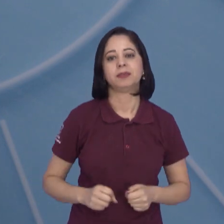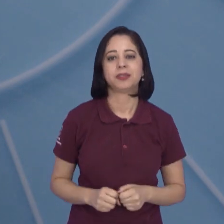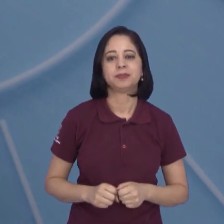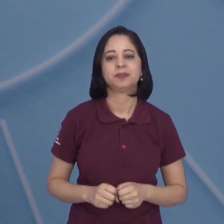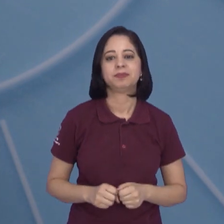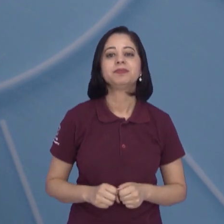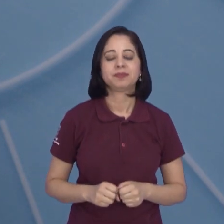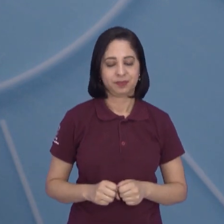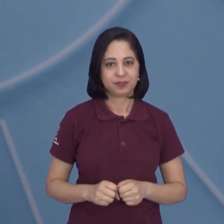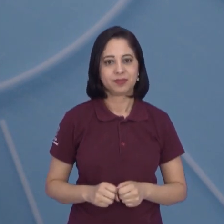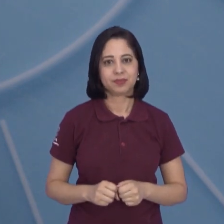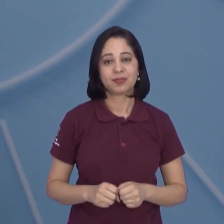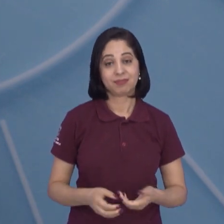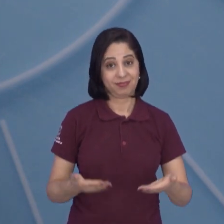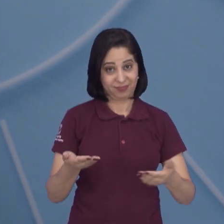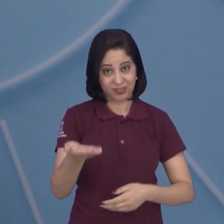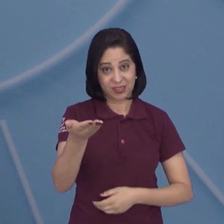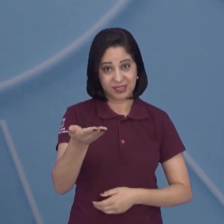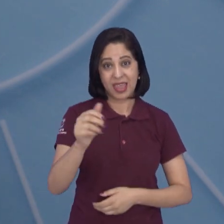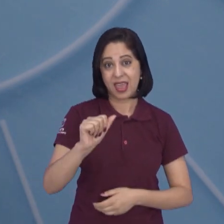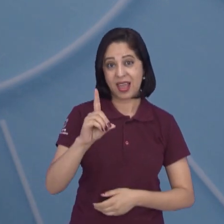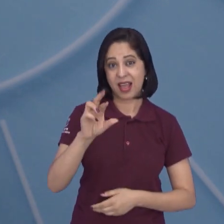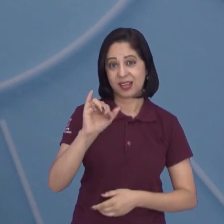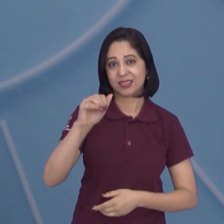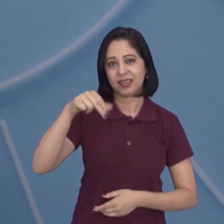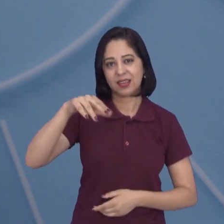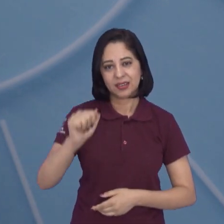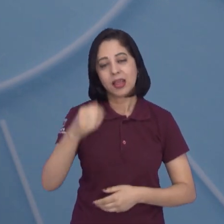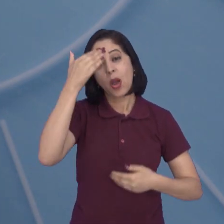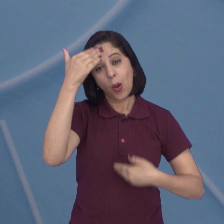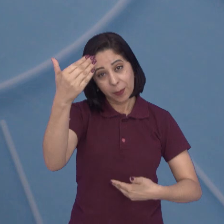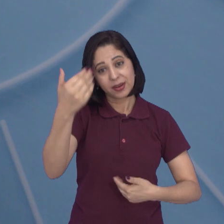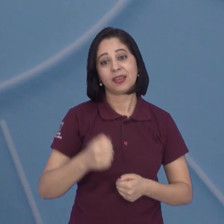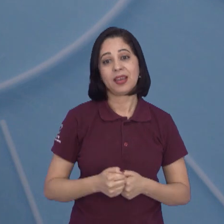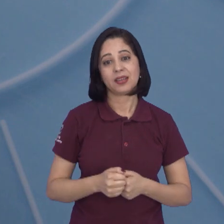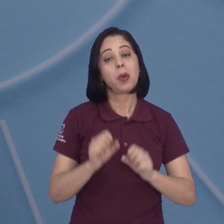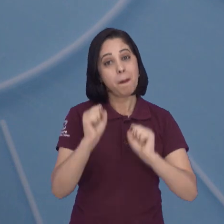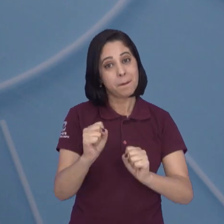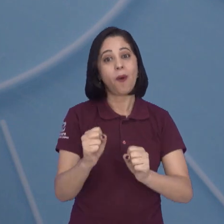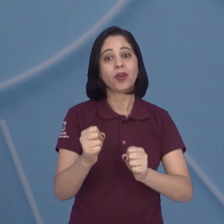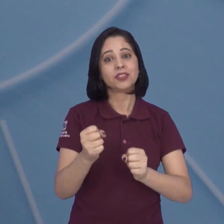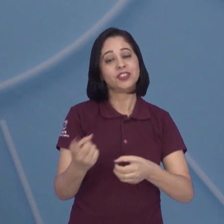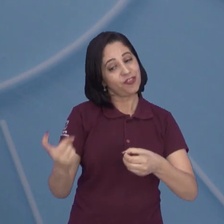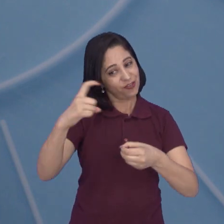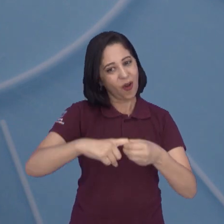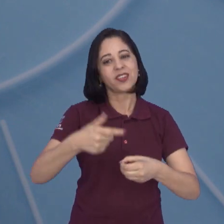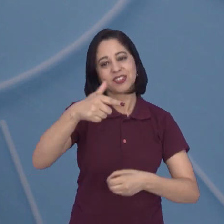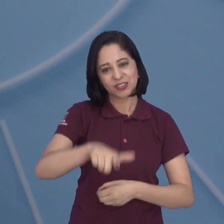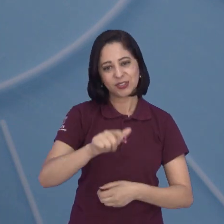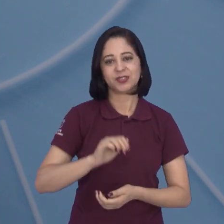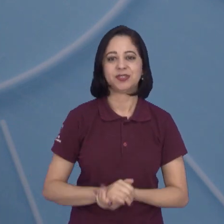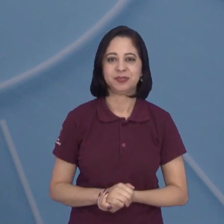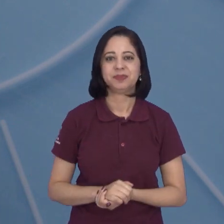Bom, Adriana, eu quero te agradecer também, obrigada mais uma vez, viu? E está convidada a retomar novamente.